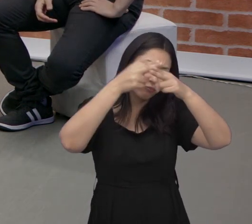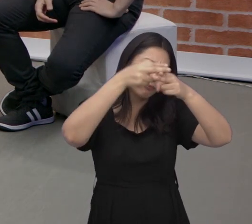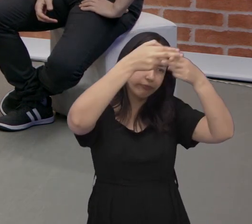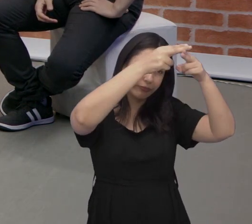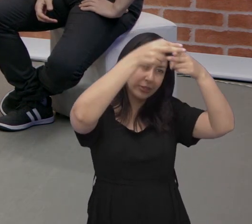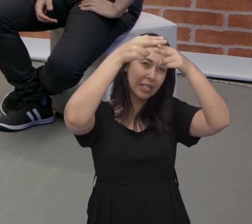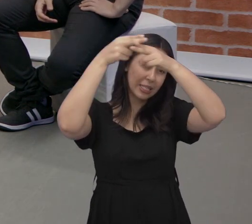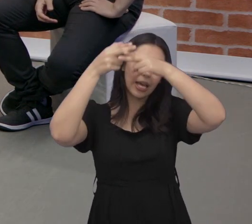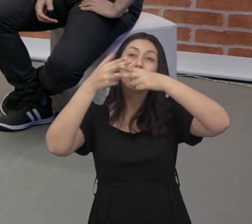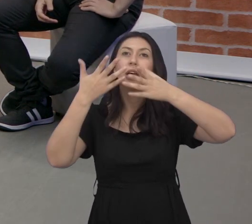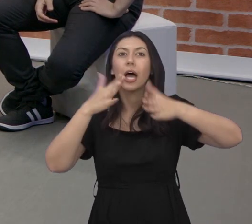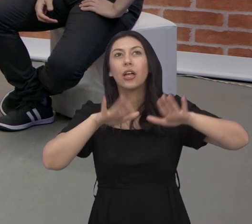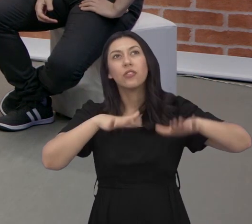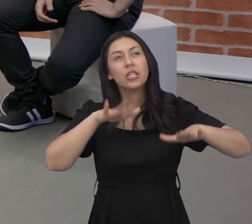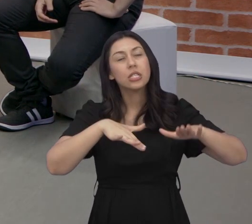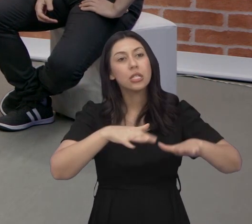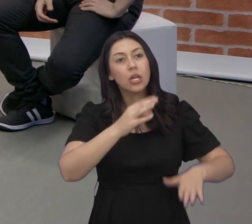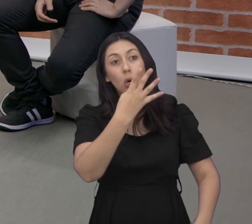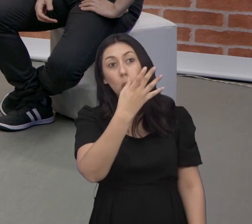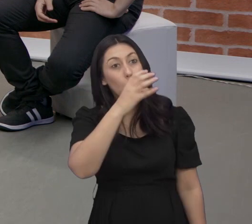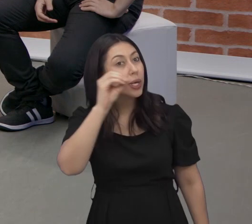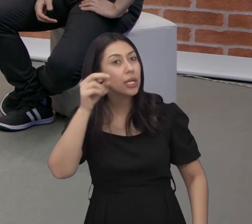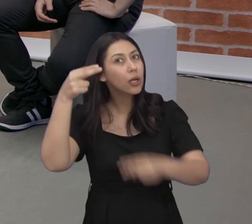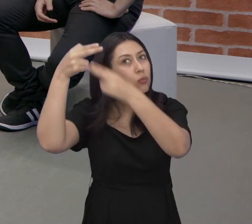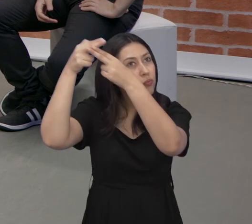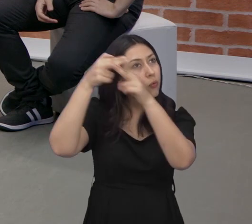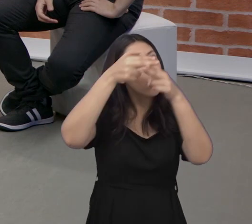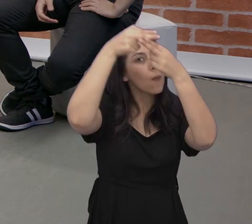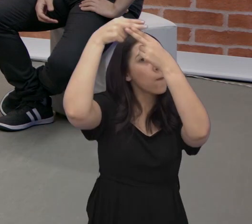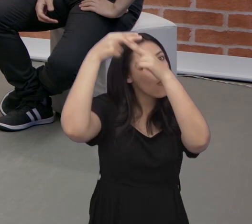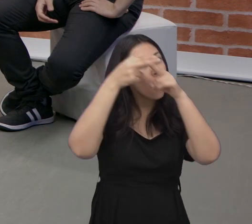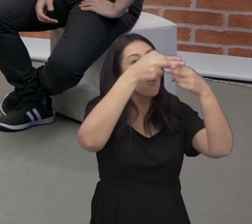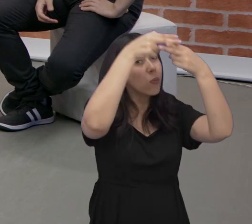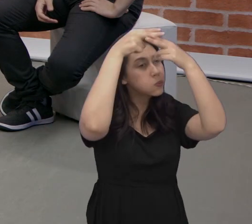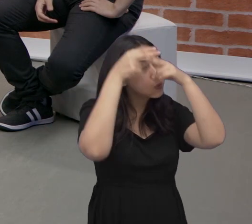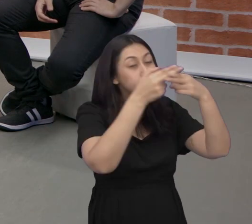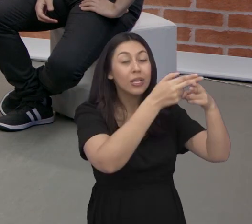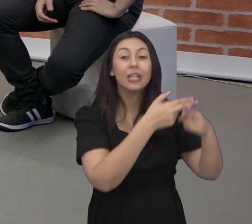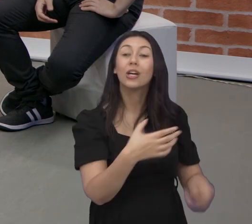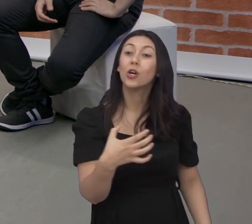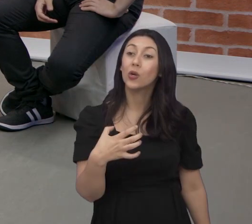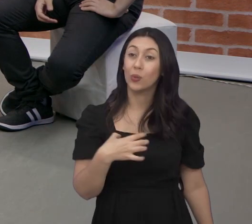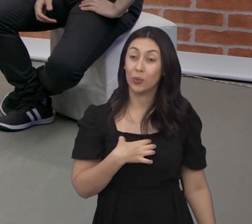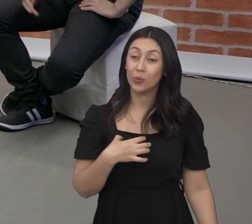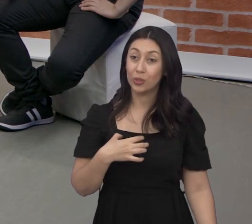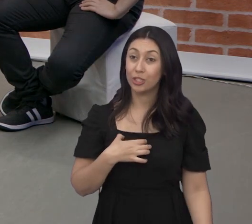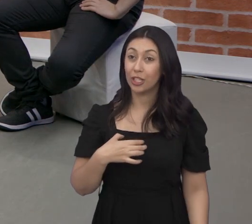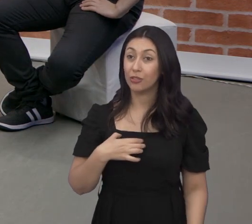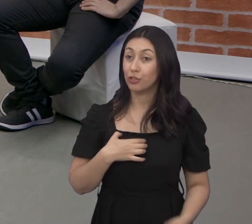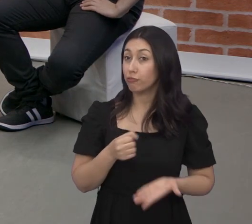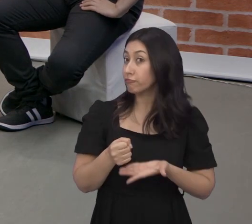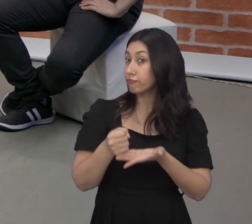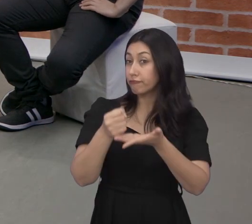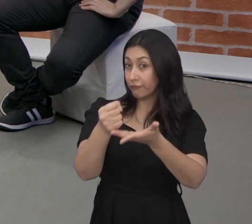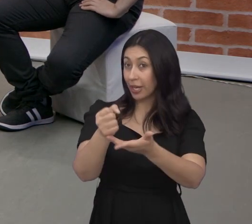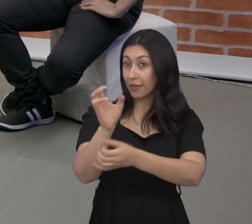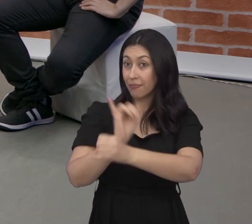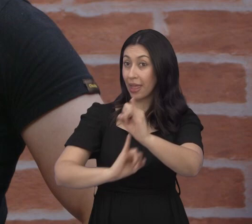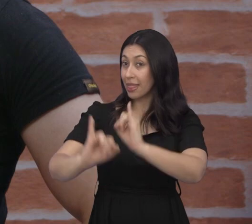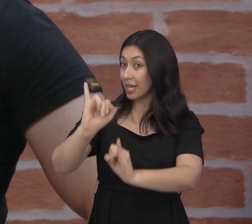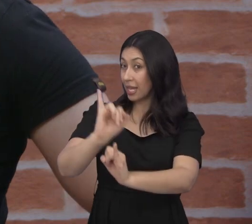Starlinks. Daí passa assim por 540, 60, um atrás do outro. As luzinhas assim. Que é uma forma de prover internet